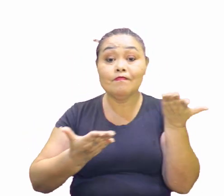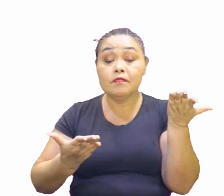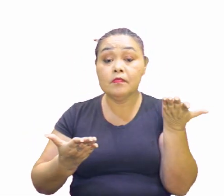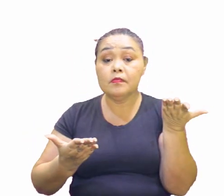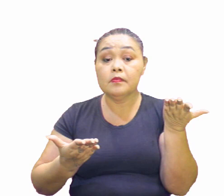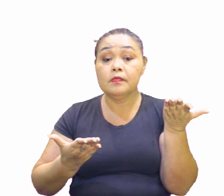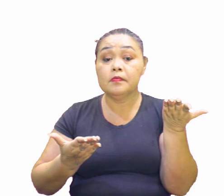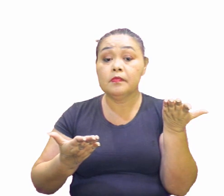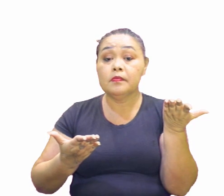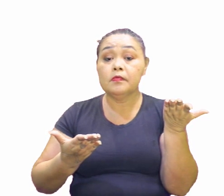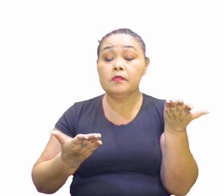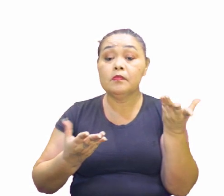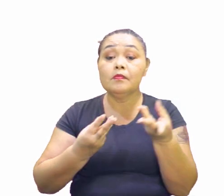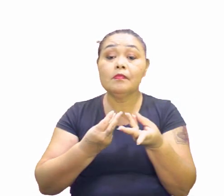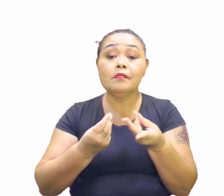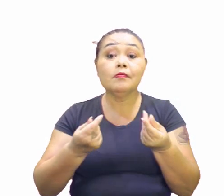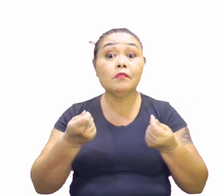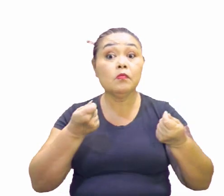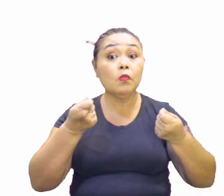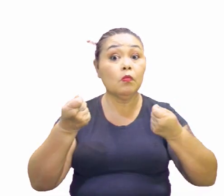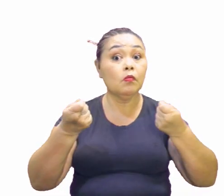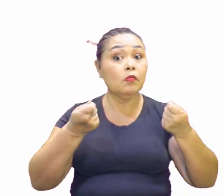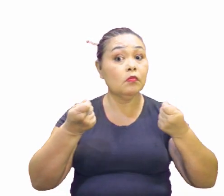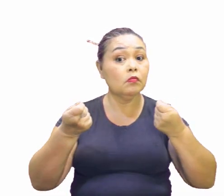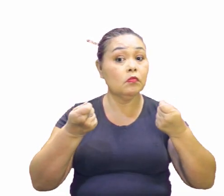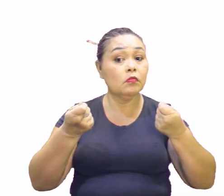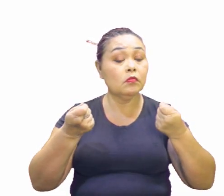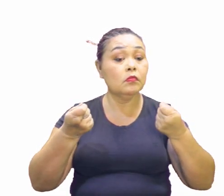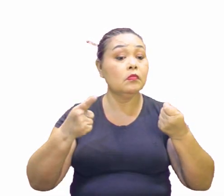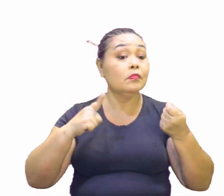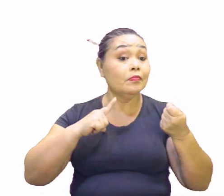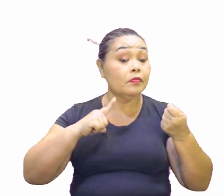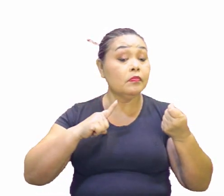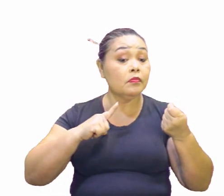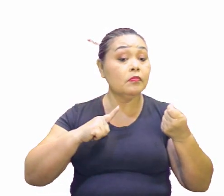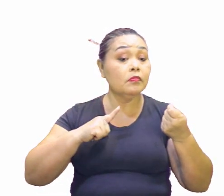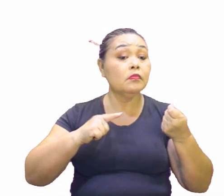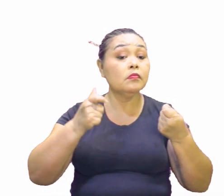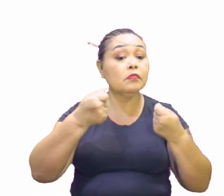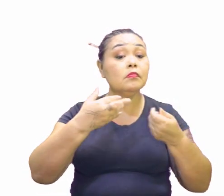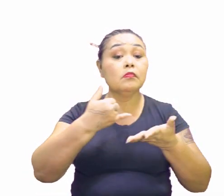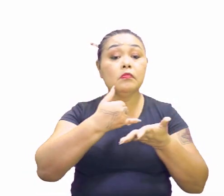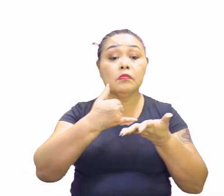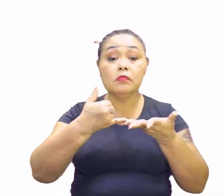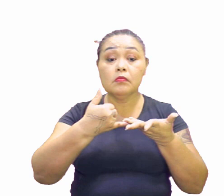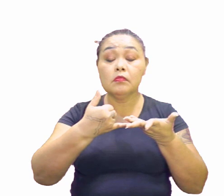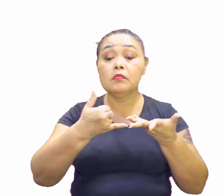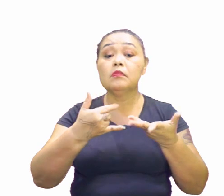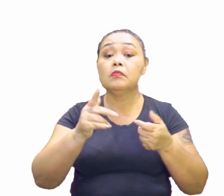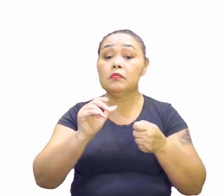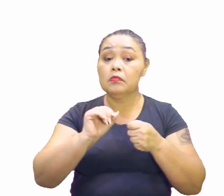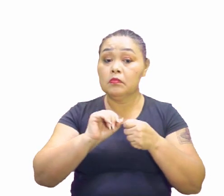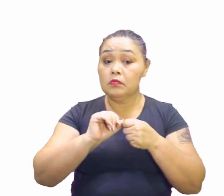Estado perderá o precário controle que ainda exerce sobre as